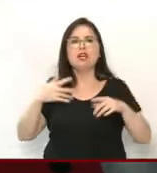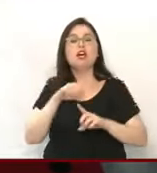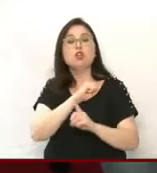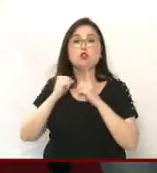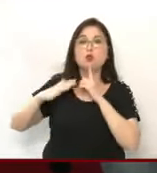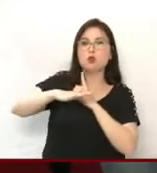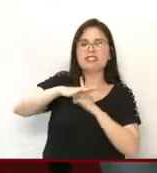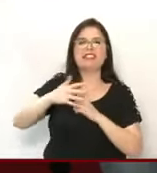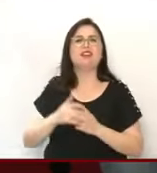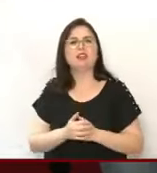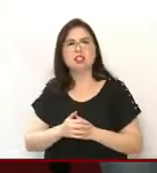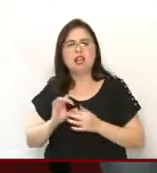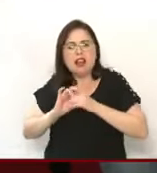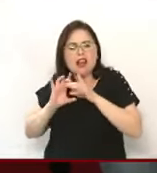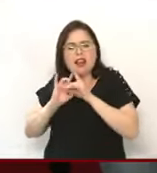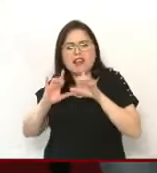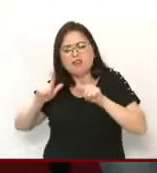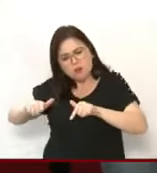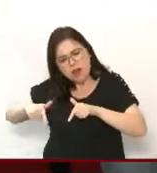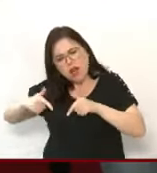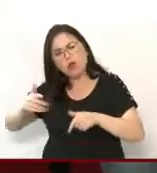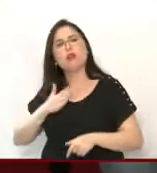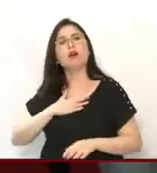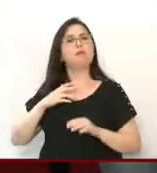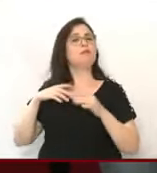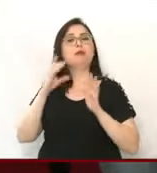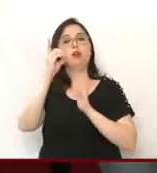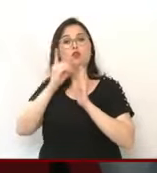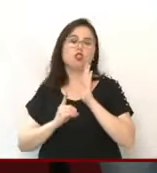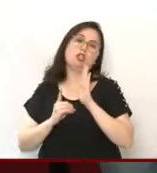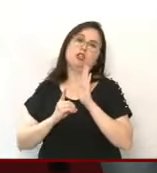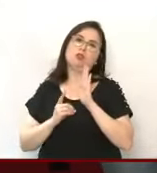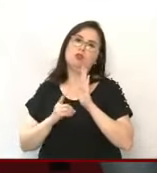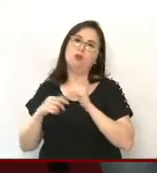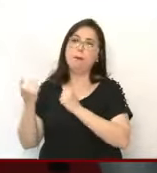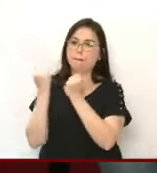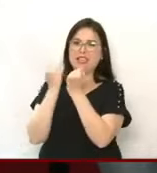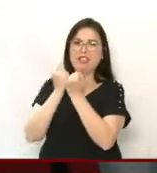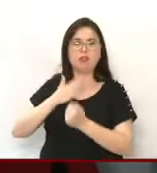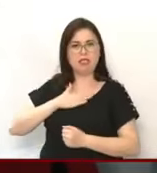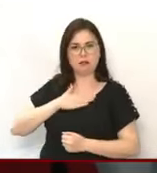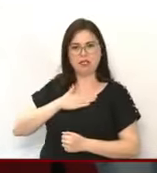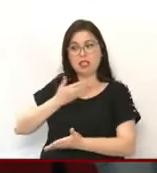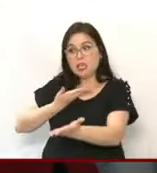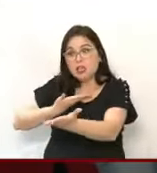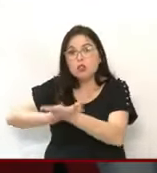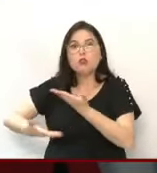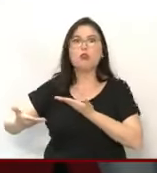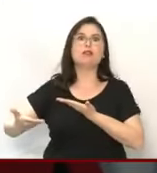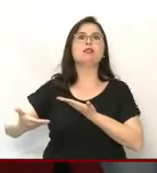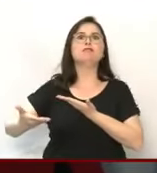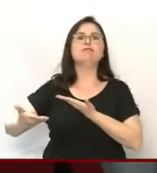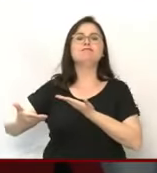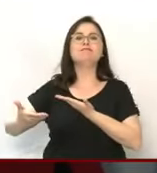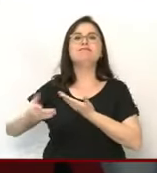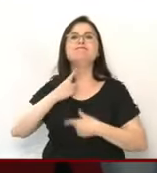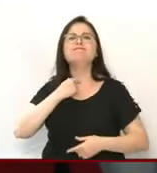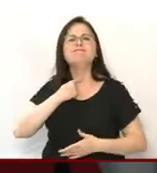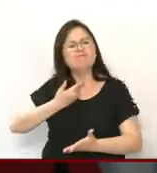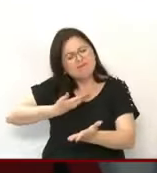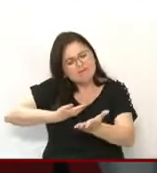outro lutar pelo meu direito, é que a partir daí eu tinha por obrigação ser alguém